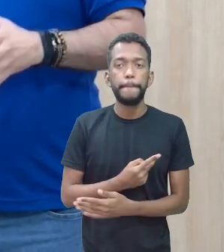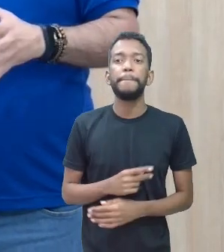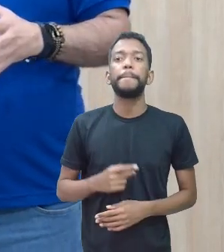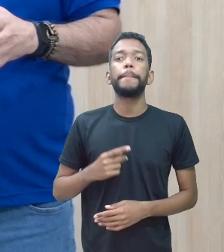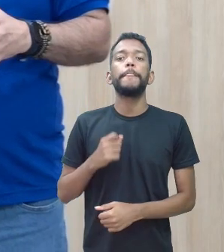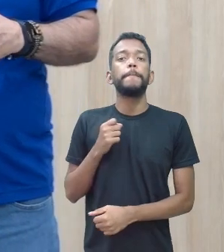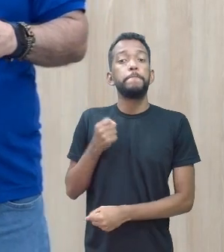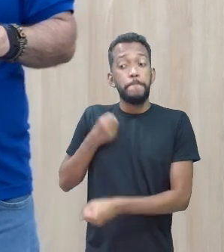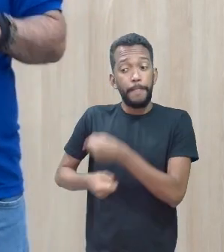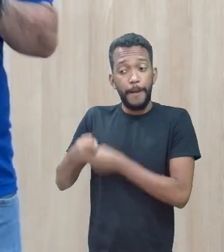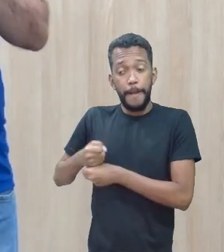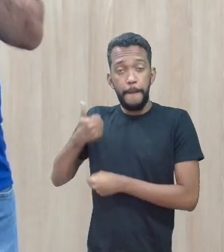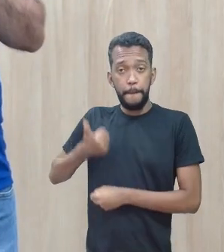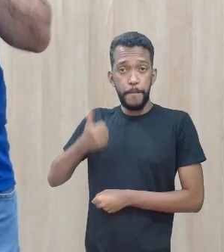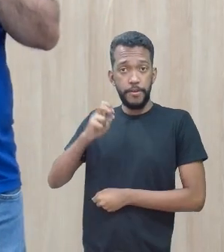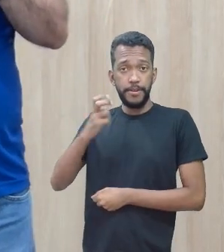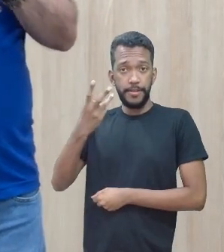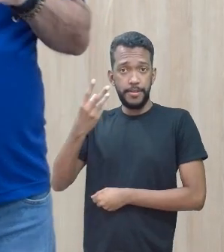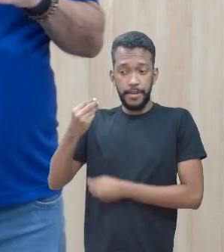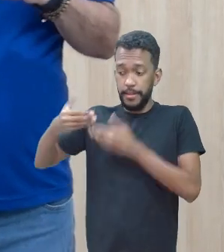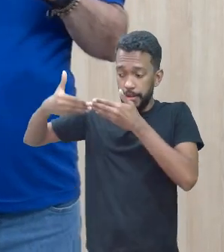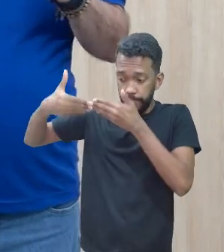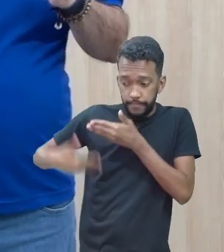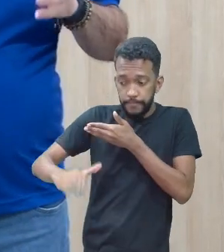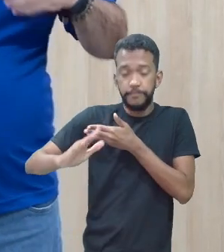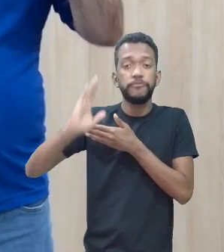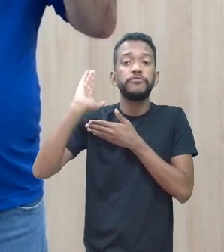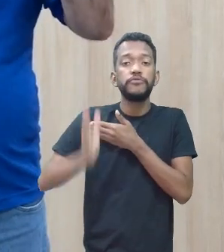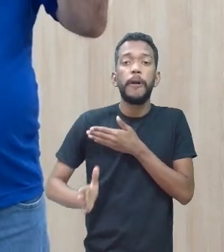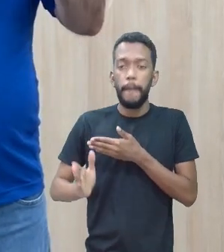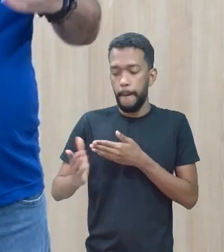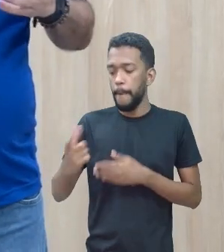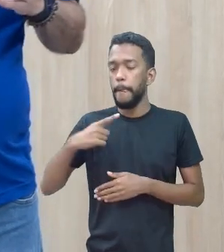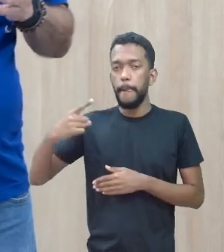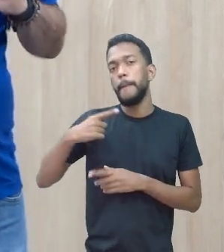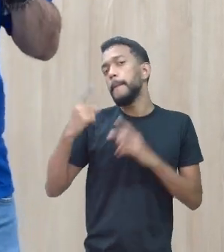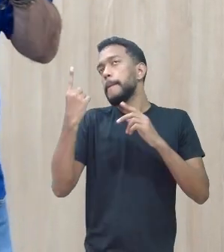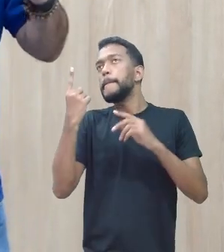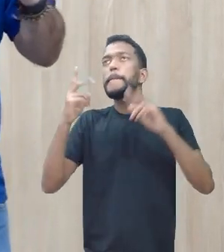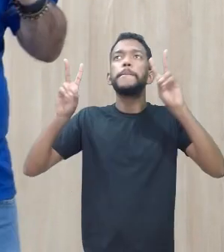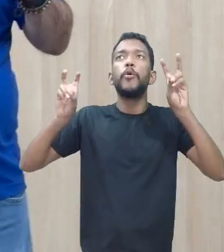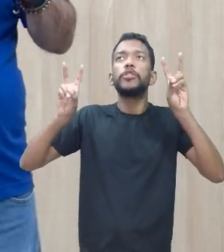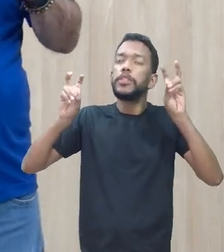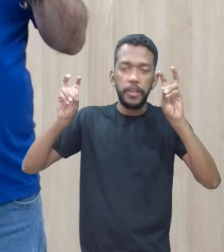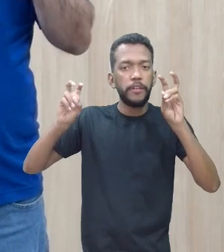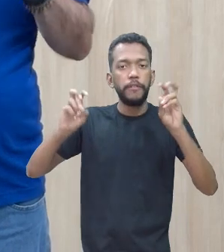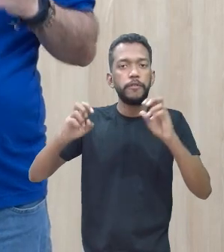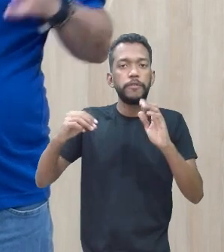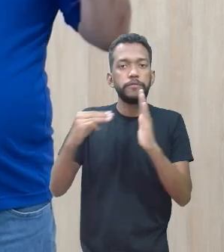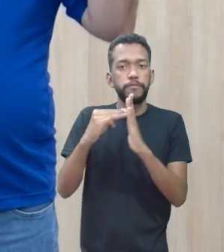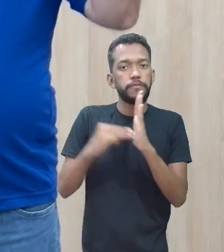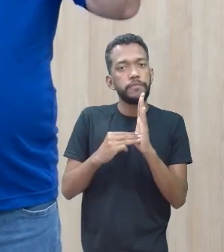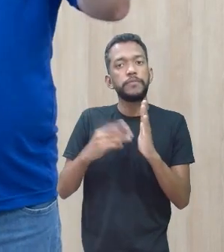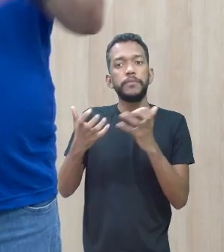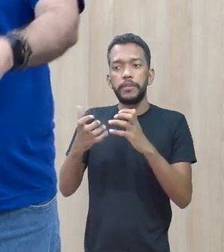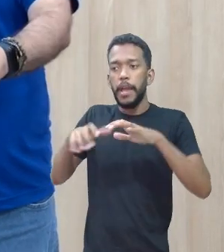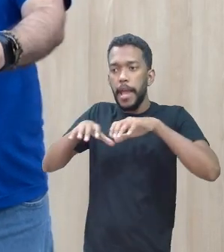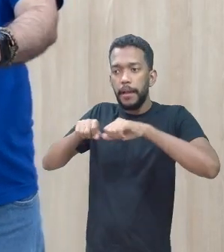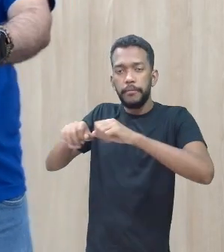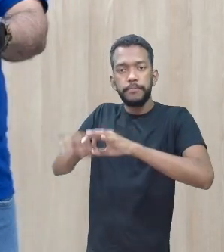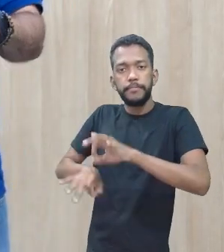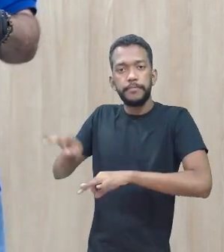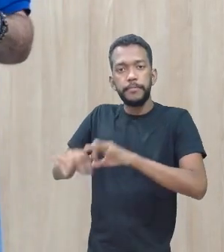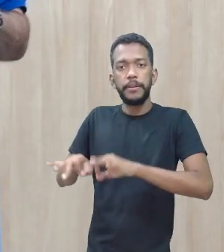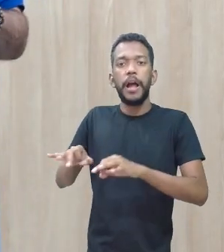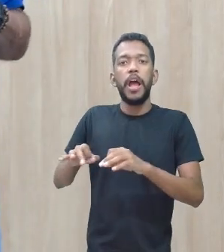partir de 1530, sendo um dos motivos, né, esse medo de perder o território, eles